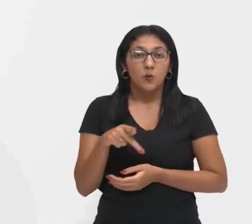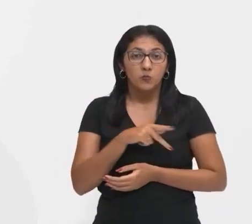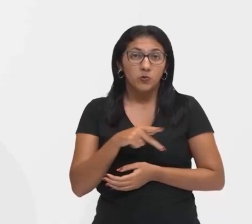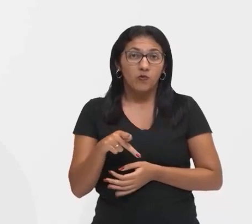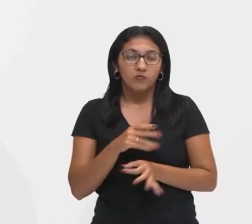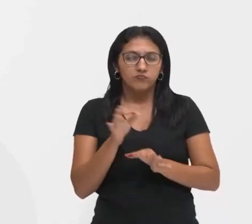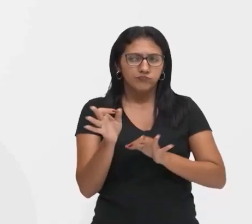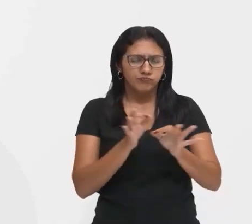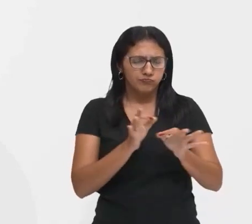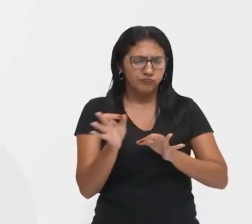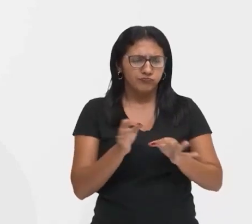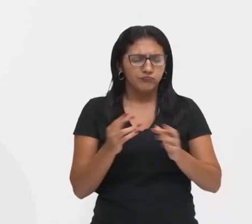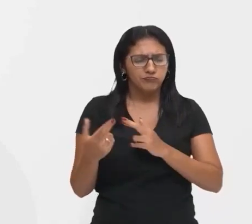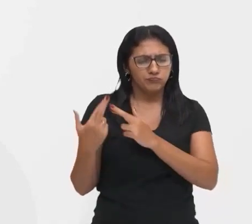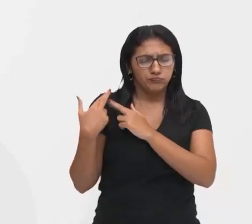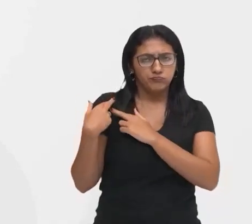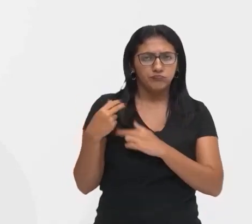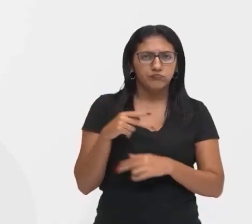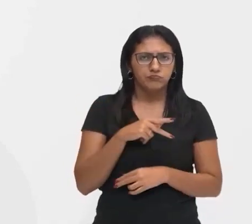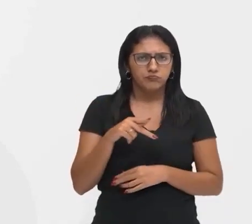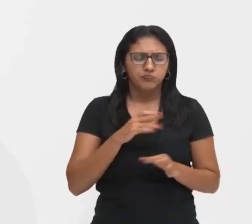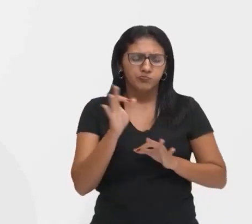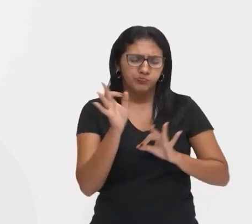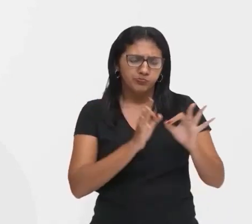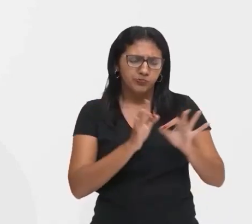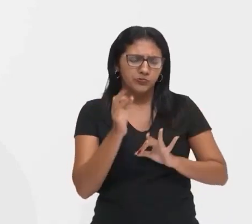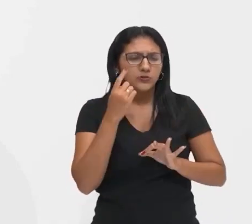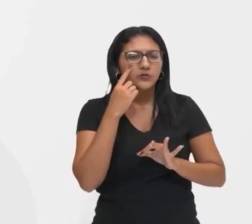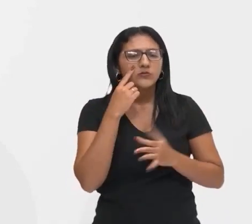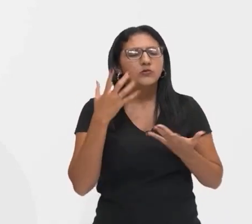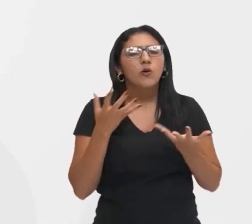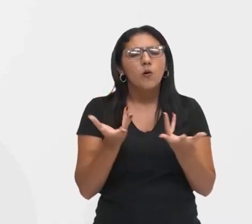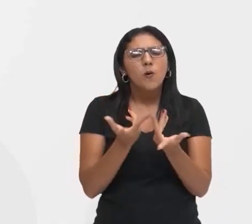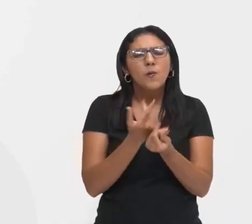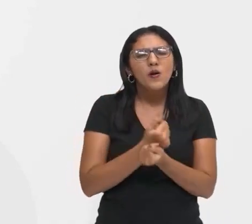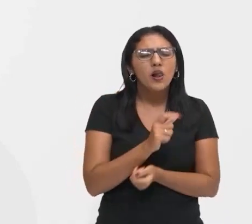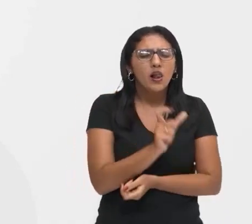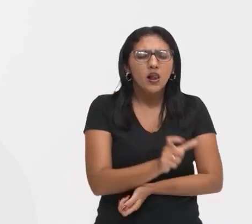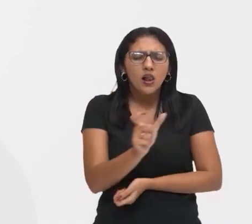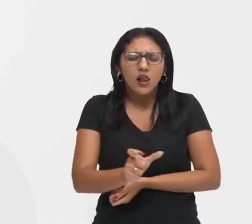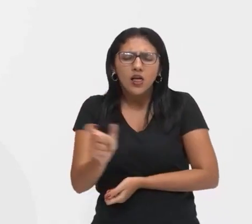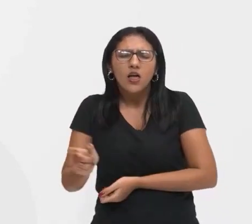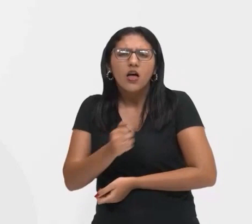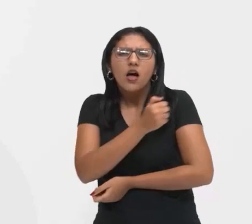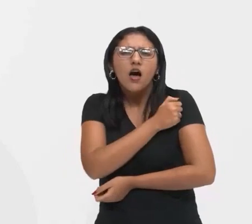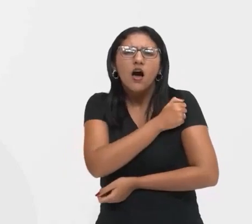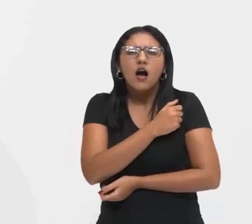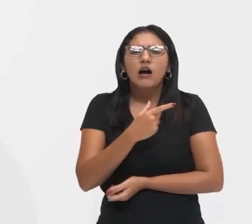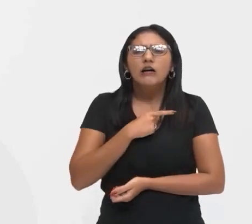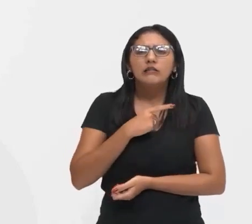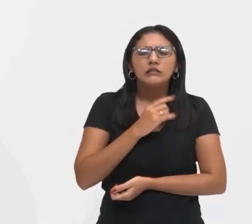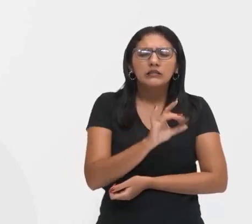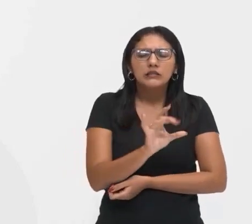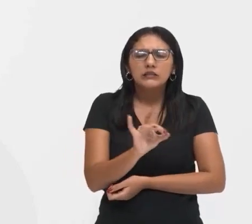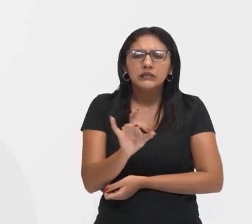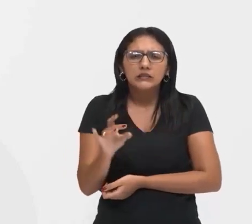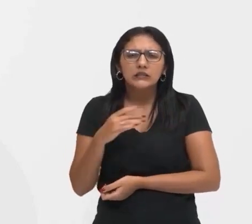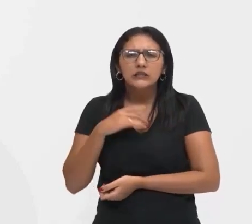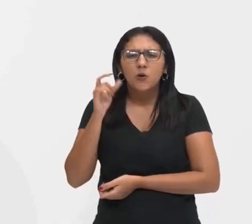em dupla, atentando-se para as habilidades e conhecimentos que cada aluno apresenta de forma a